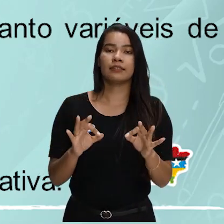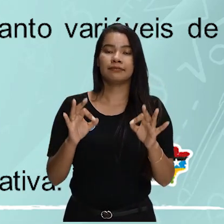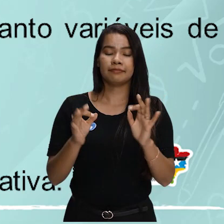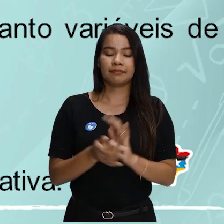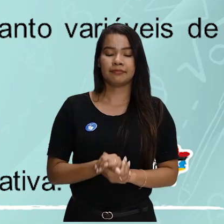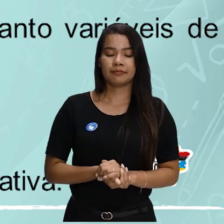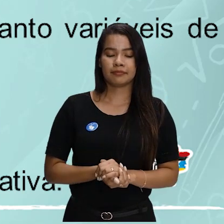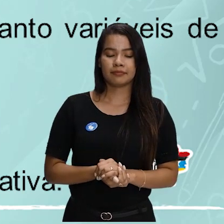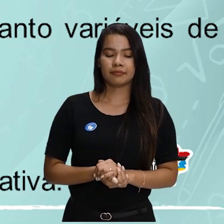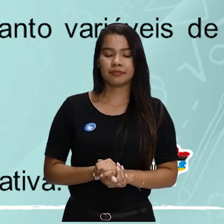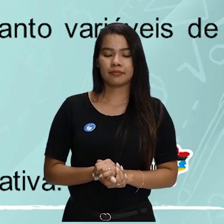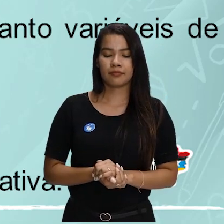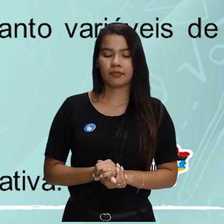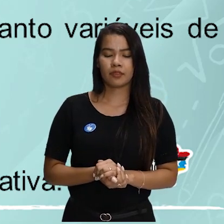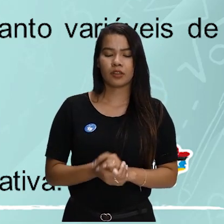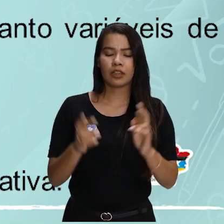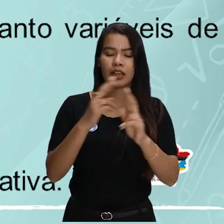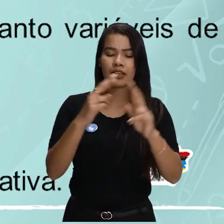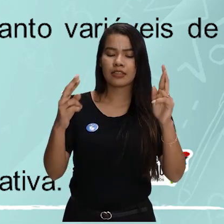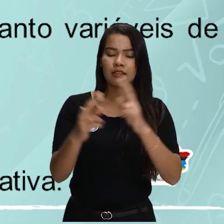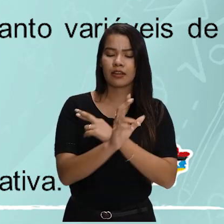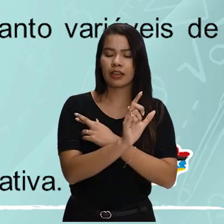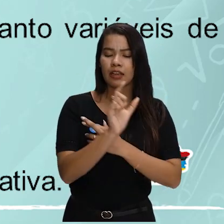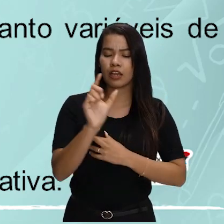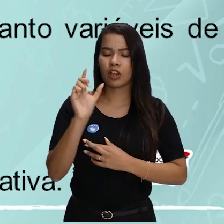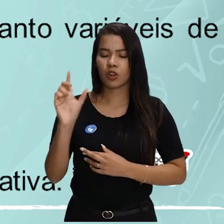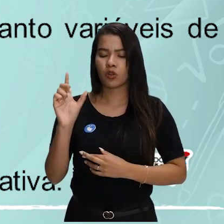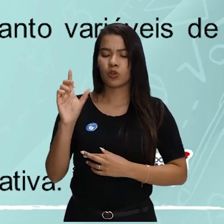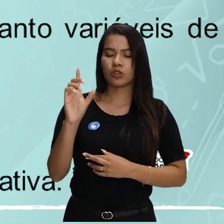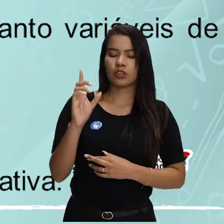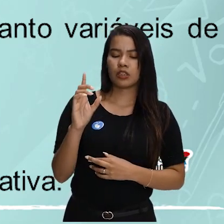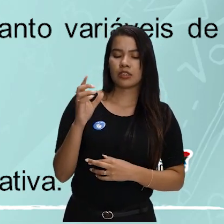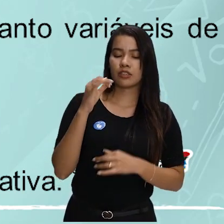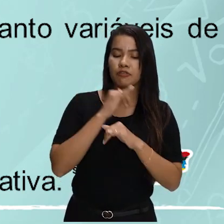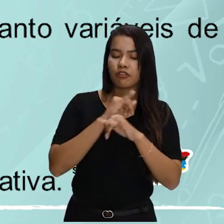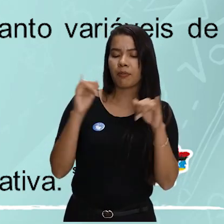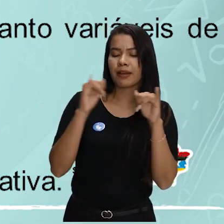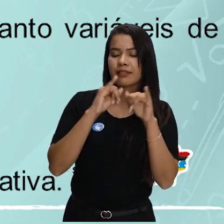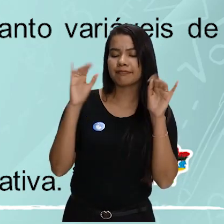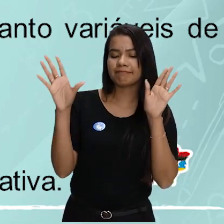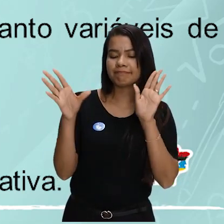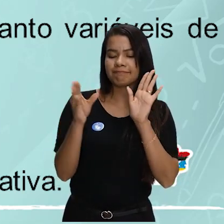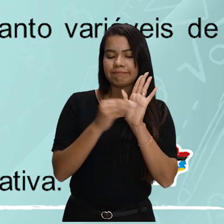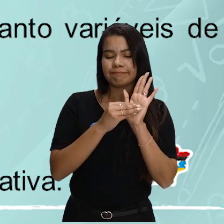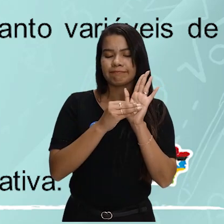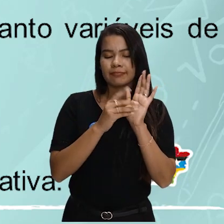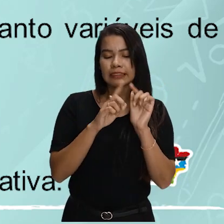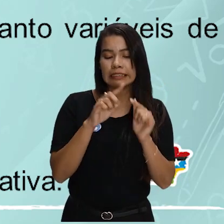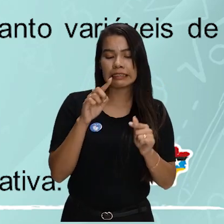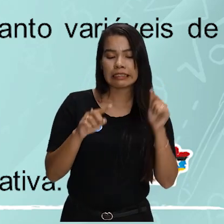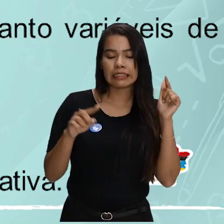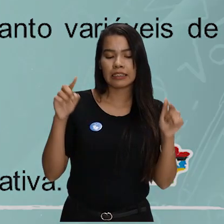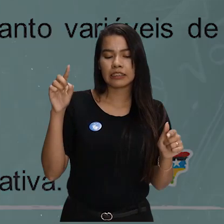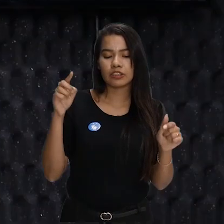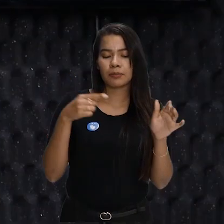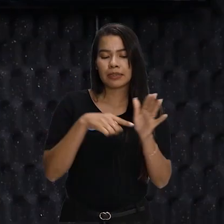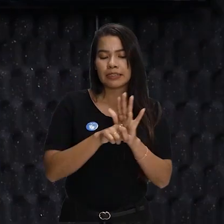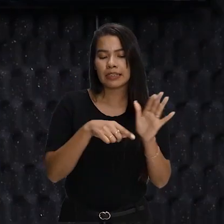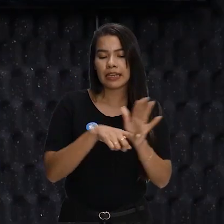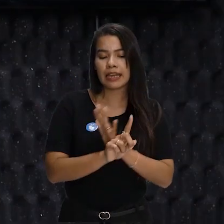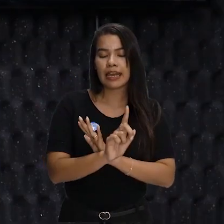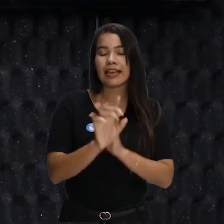que, então, as variáveis 1 e 2 são quantitativas, estado civil e grau de instrução